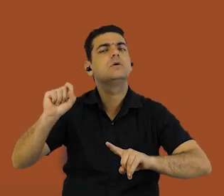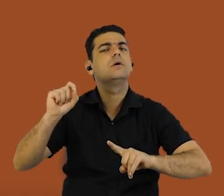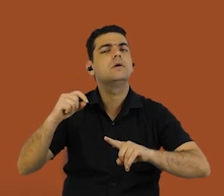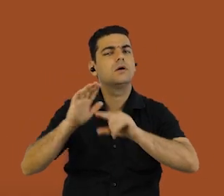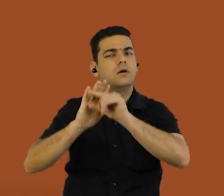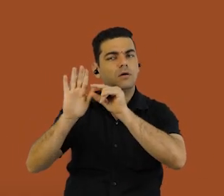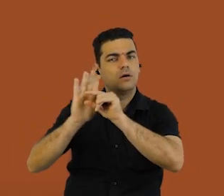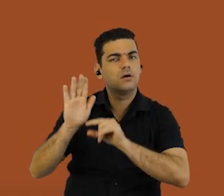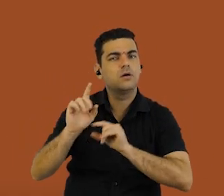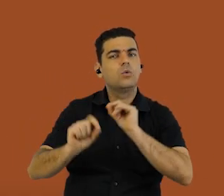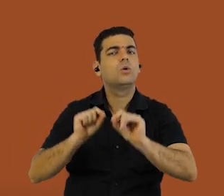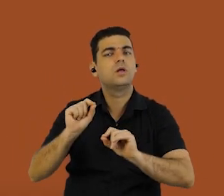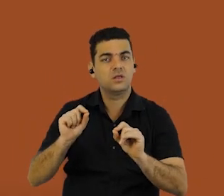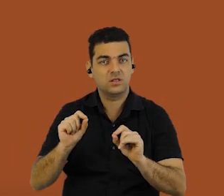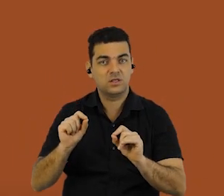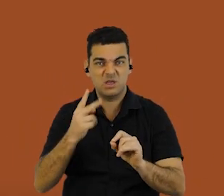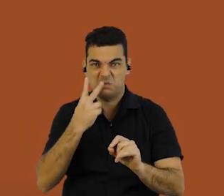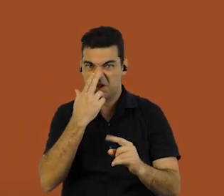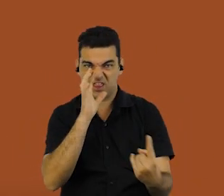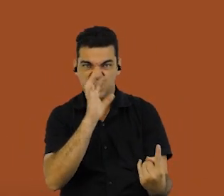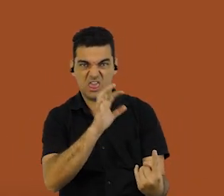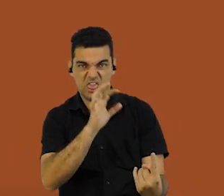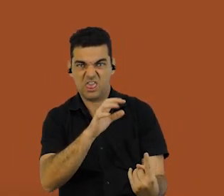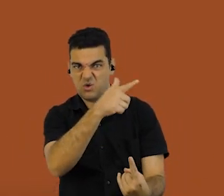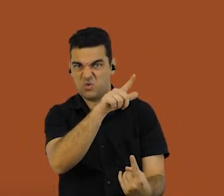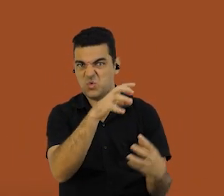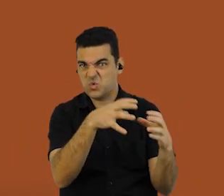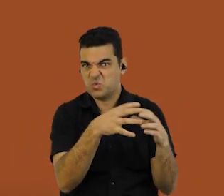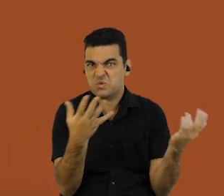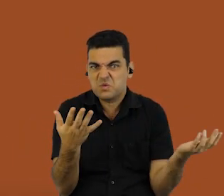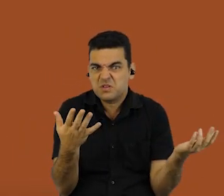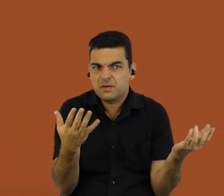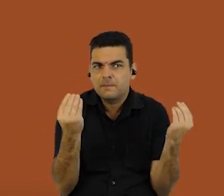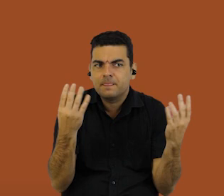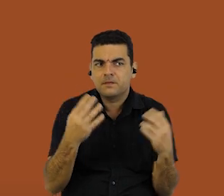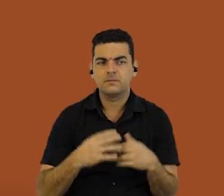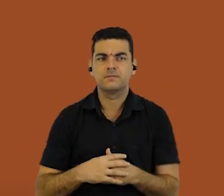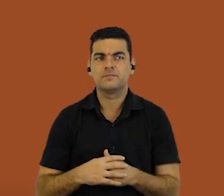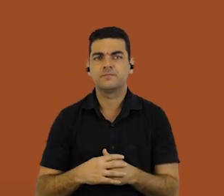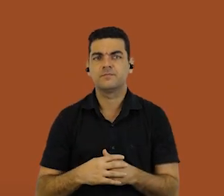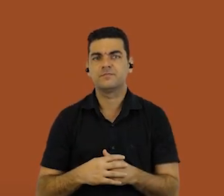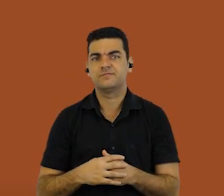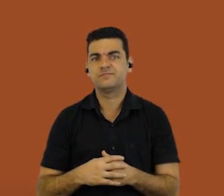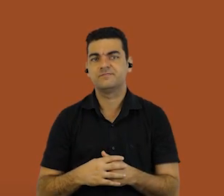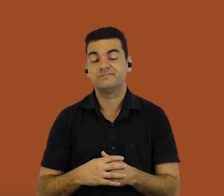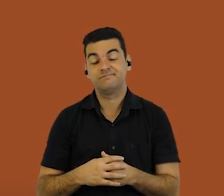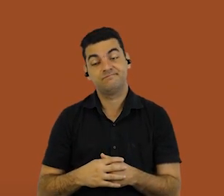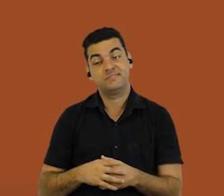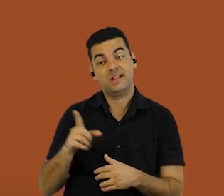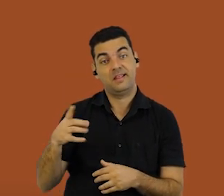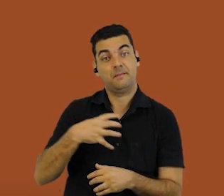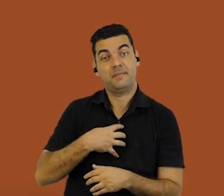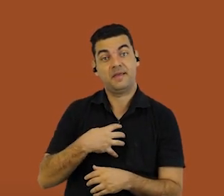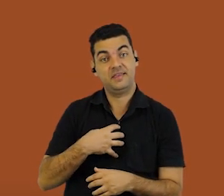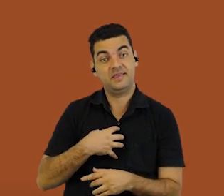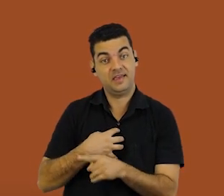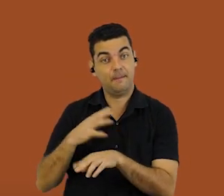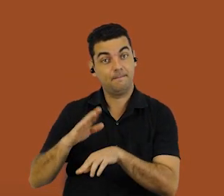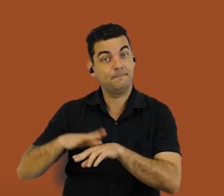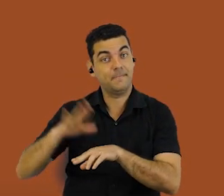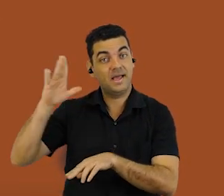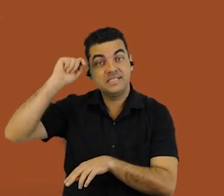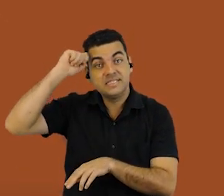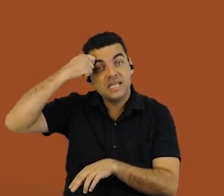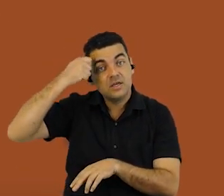constituíram a ponto de oprimir grupos minoritários, né? E nem sempre minoritários, né? Na Bahia nós somos